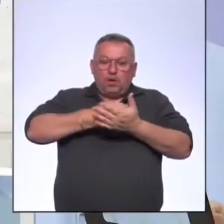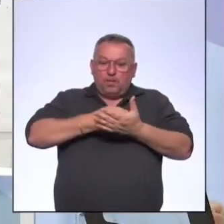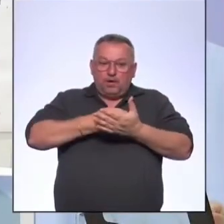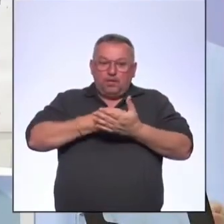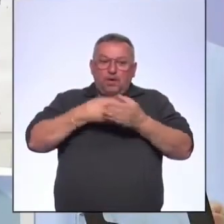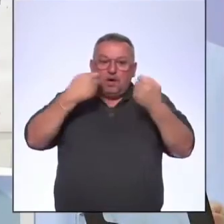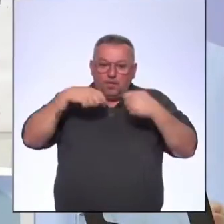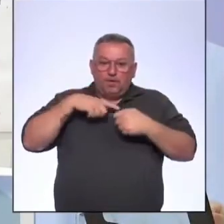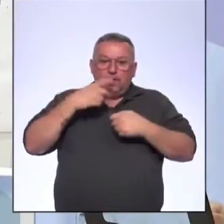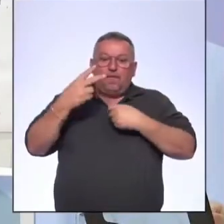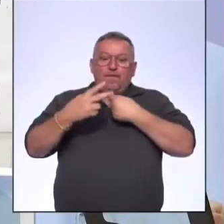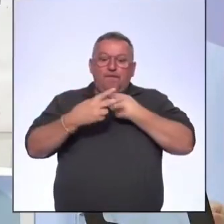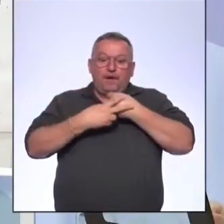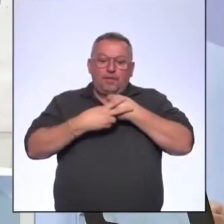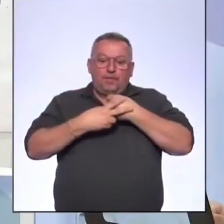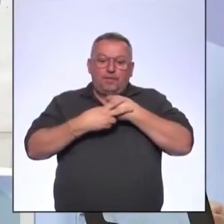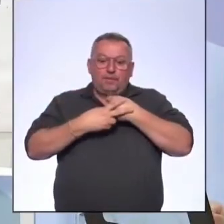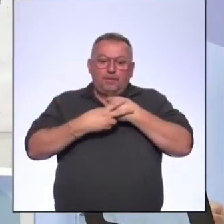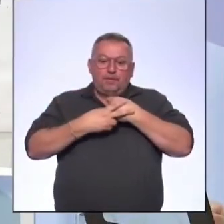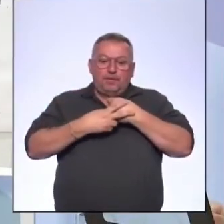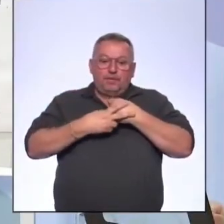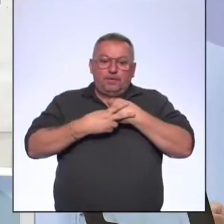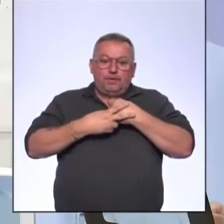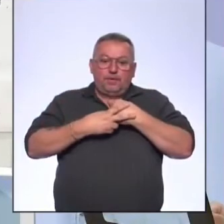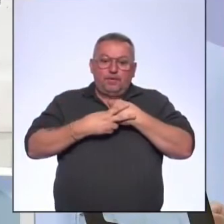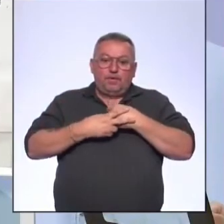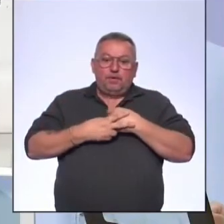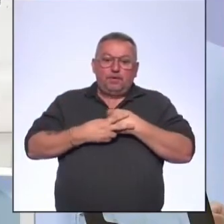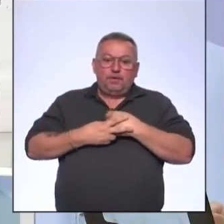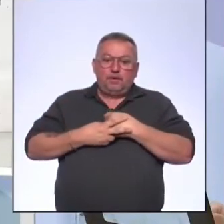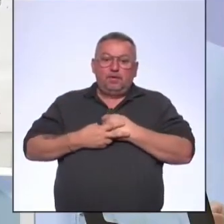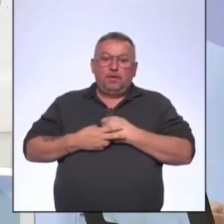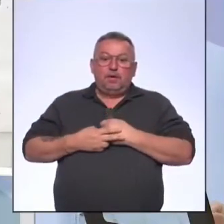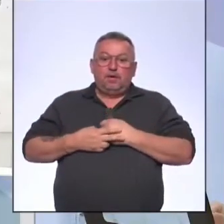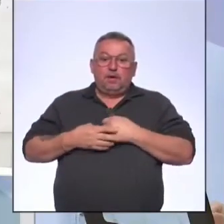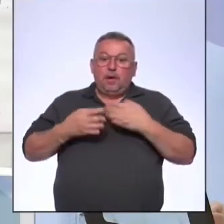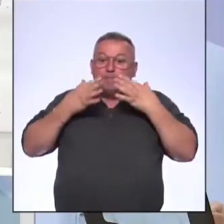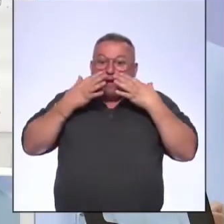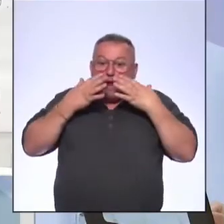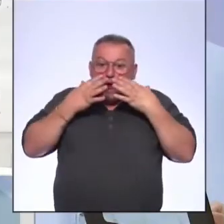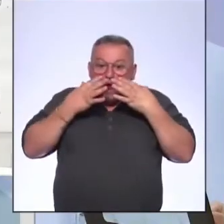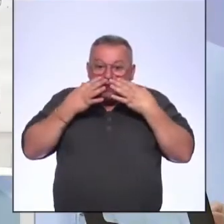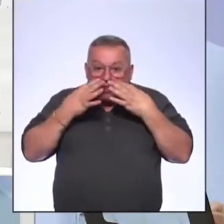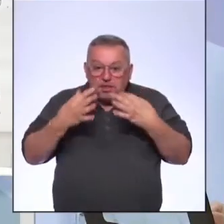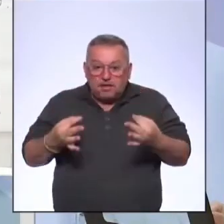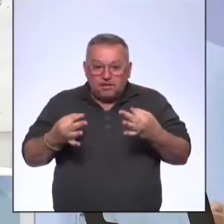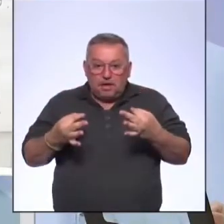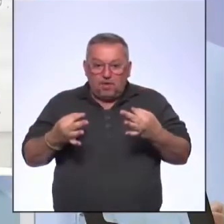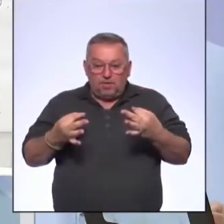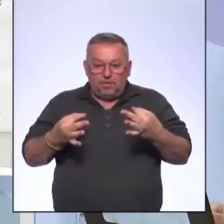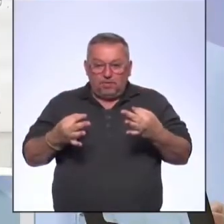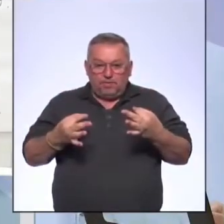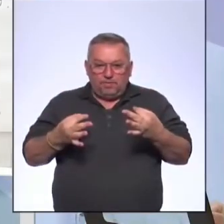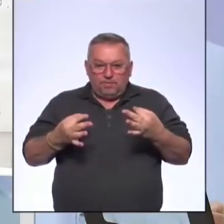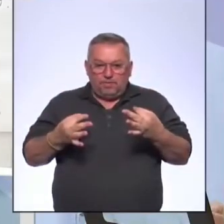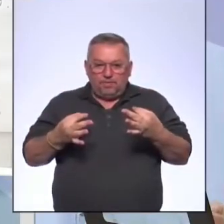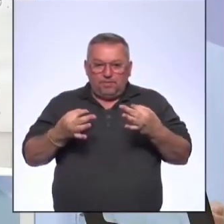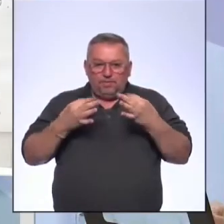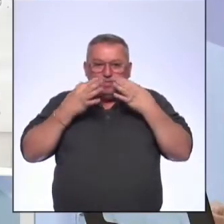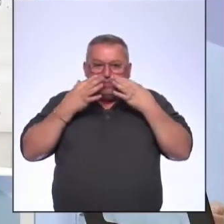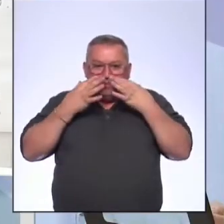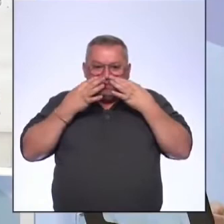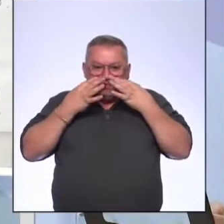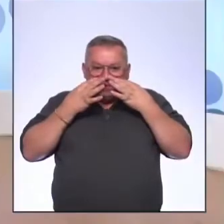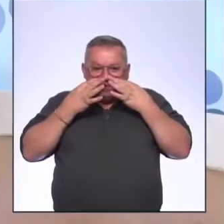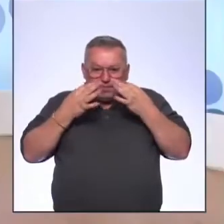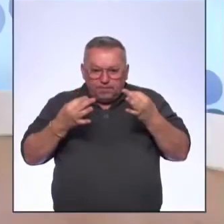eu preciso ter um verbo, ok? Então, vamos prestar atenção aqui, ó. Oração. Prestem atenção. Olha aqui, ó. Pergunta